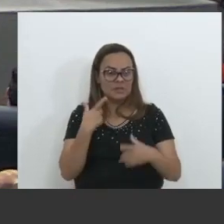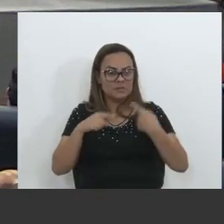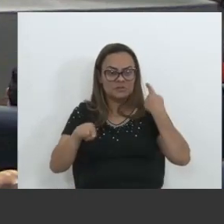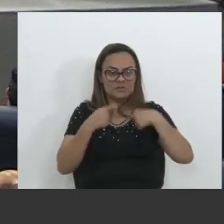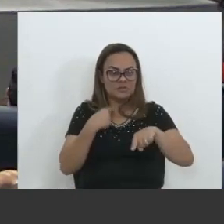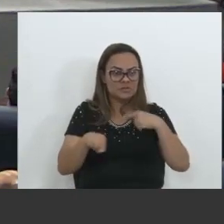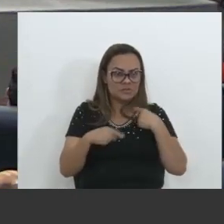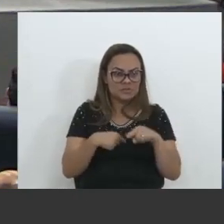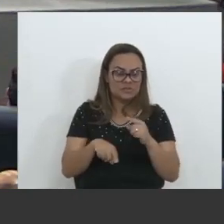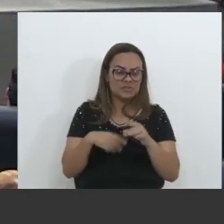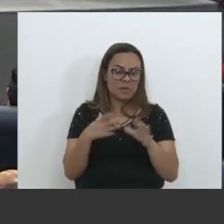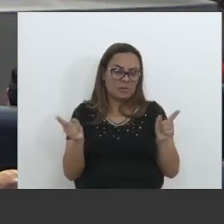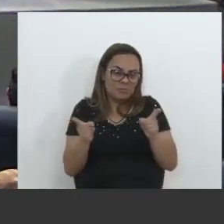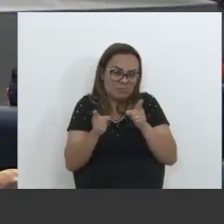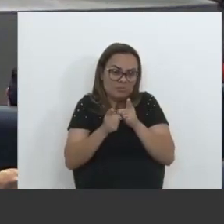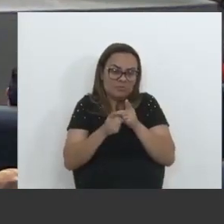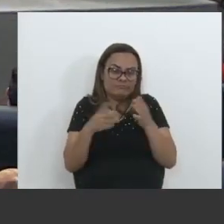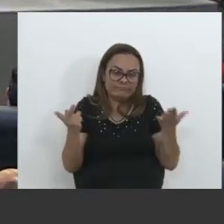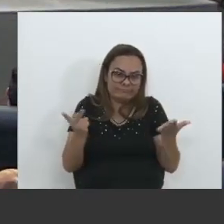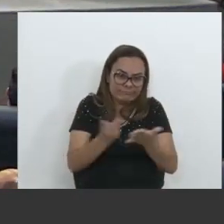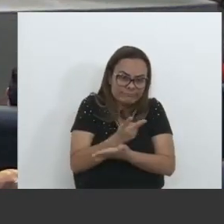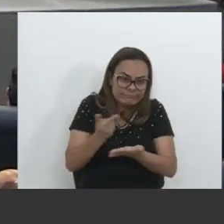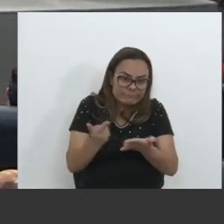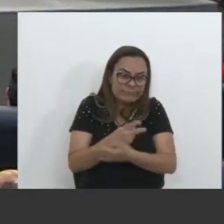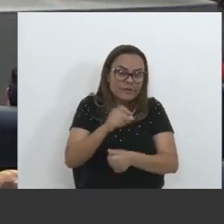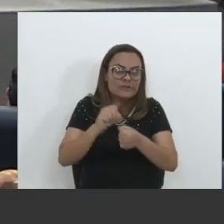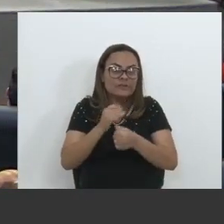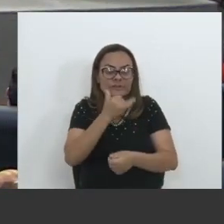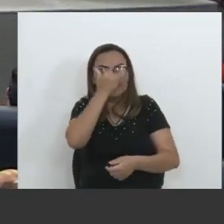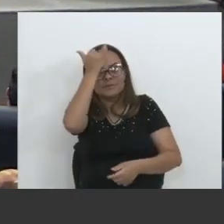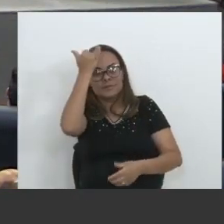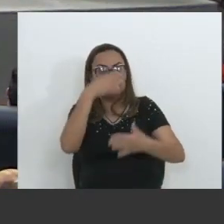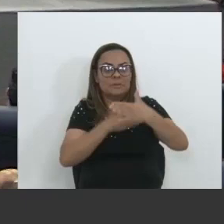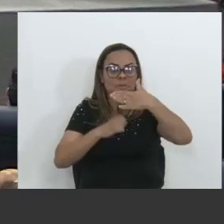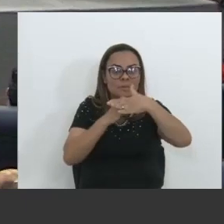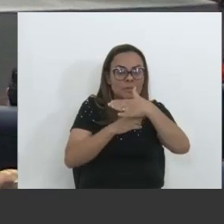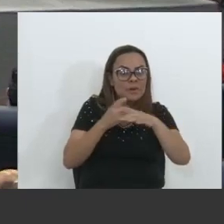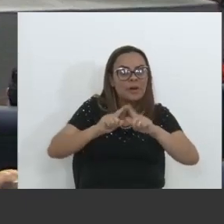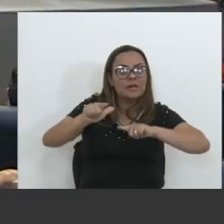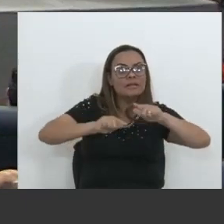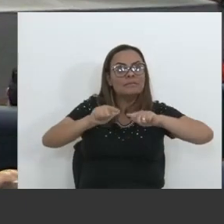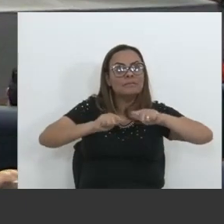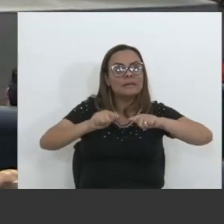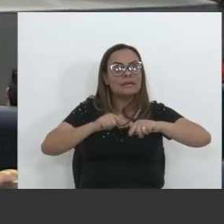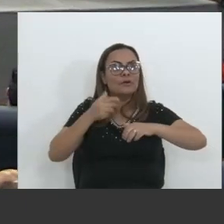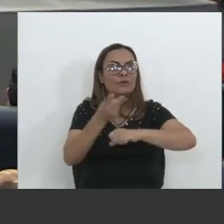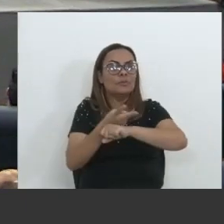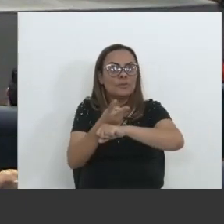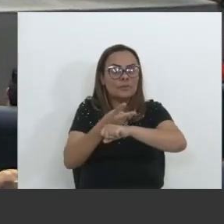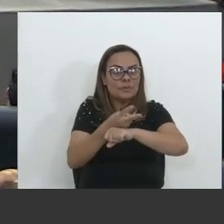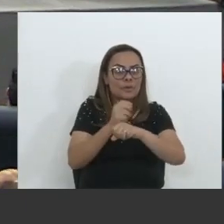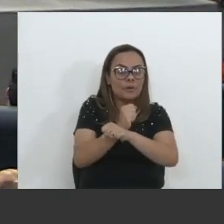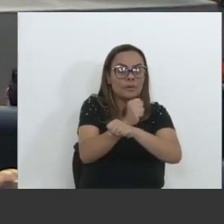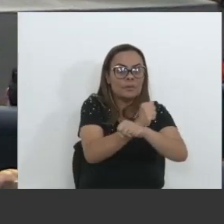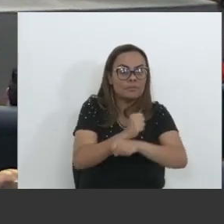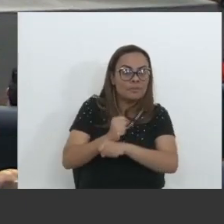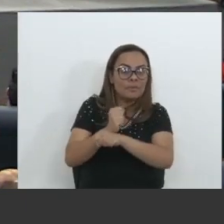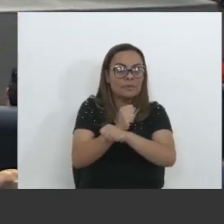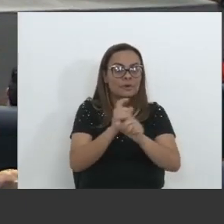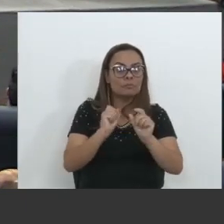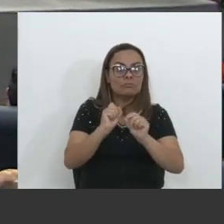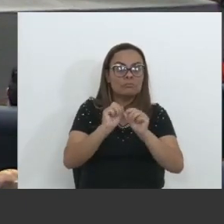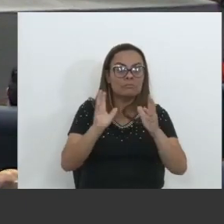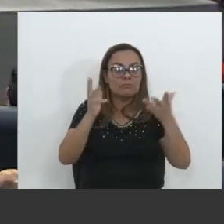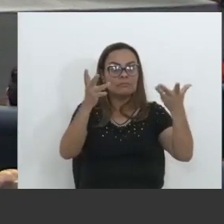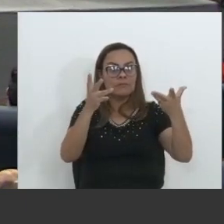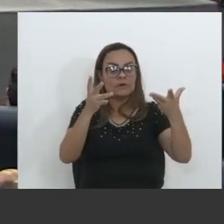bandinhas a gente deu errado que que a gente vai fazer a gente vai procurar emprego já deu de sonhar velho parou parou parou vamos